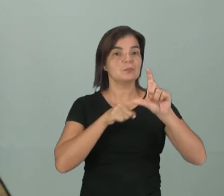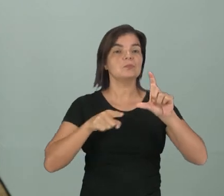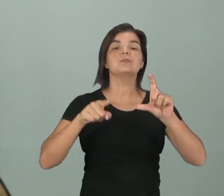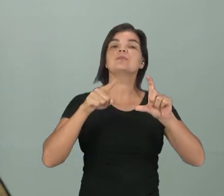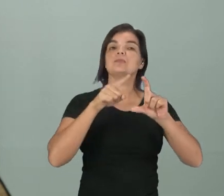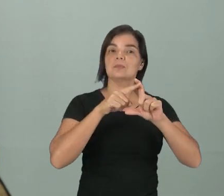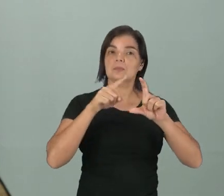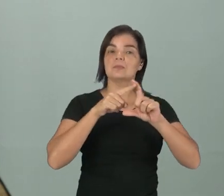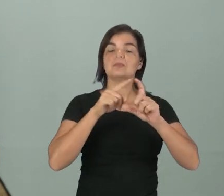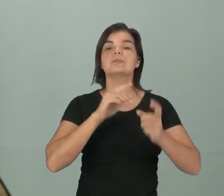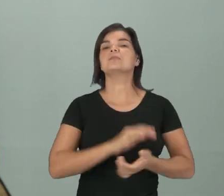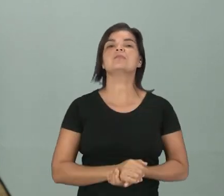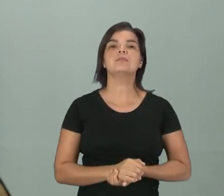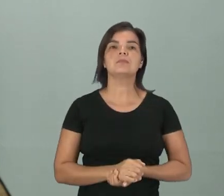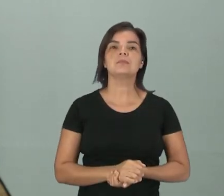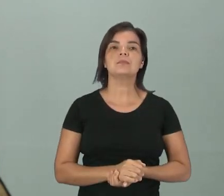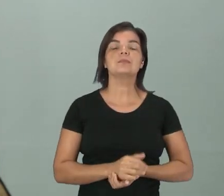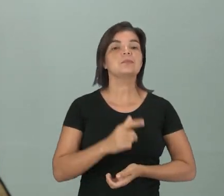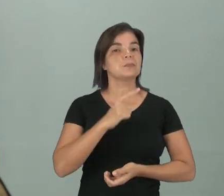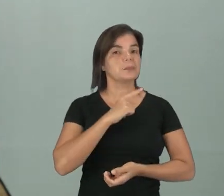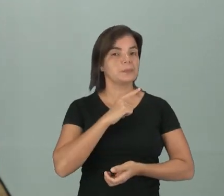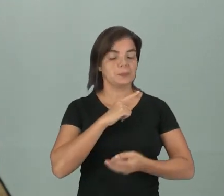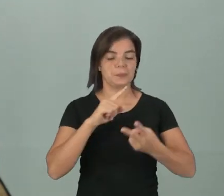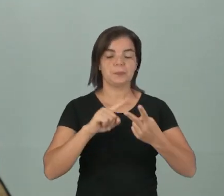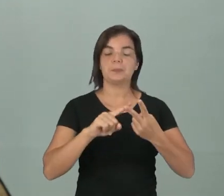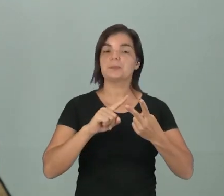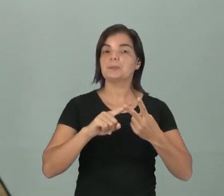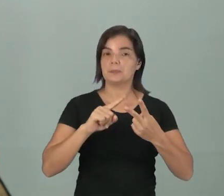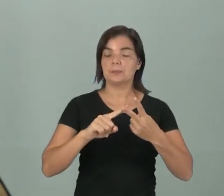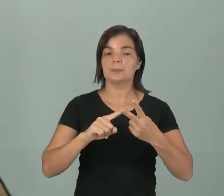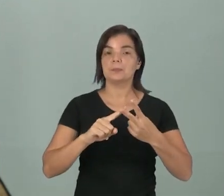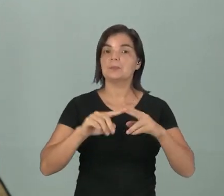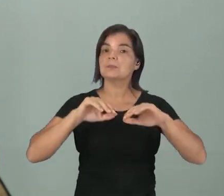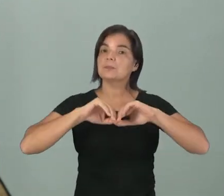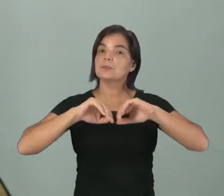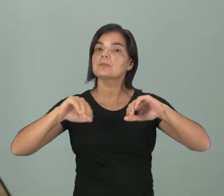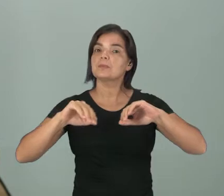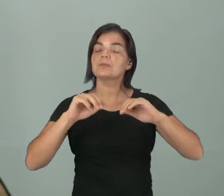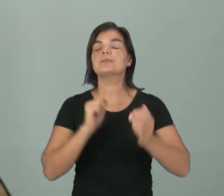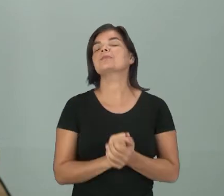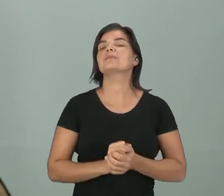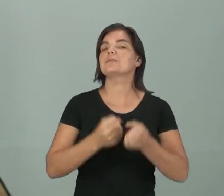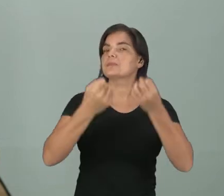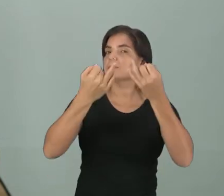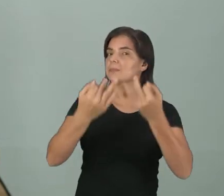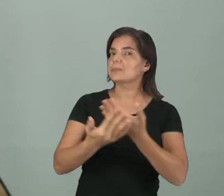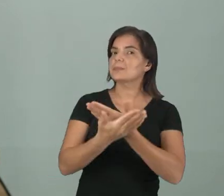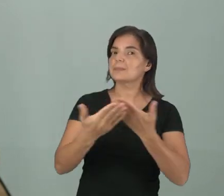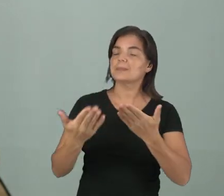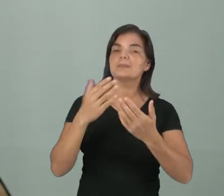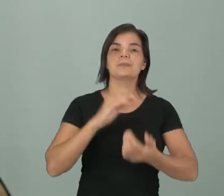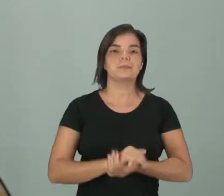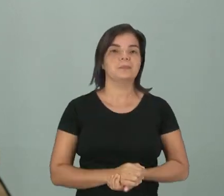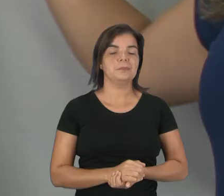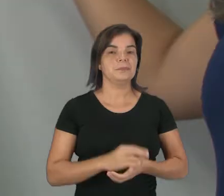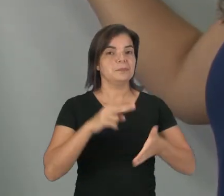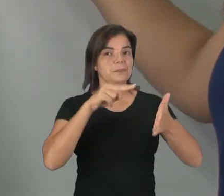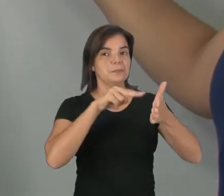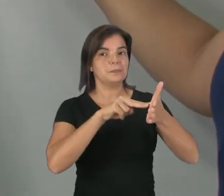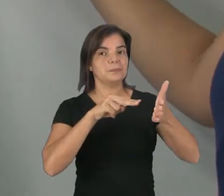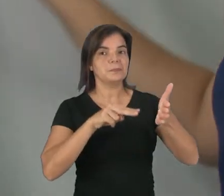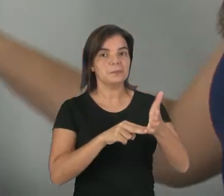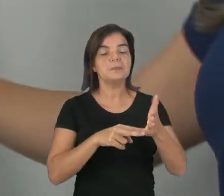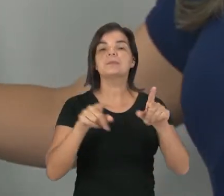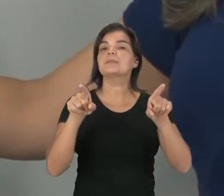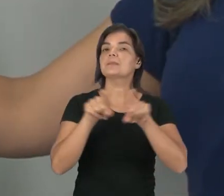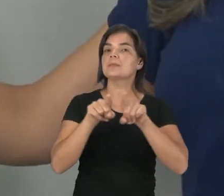em um espaço, correto? Temos aqui os poliedros que se subdividem, como eu acabei de falar para vocês, em prismas